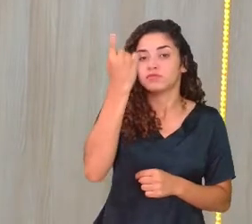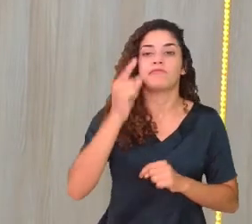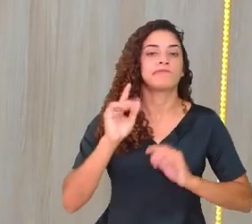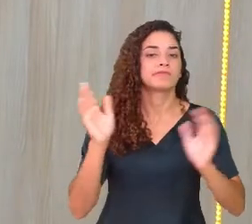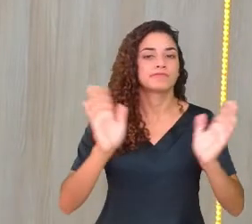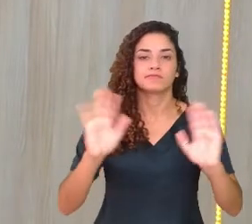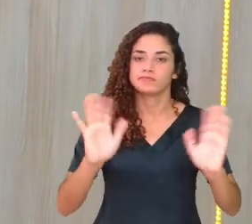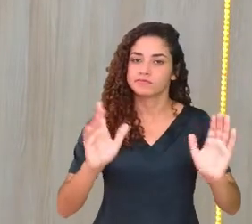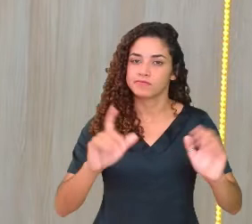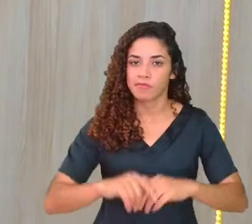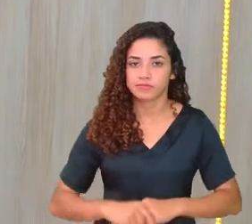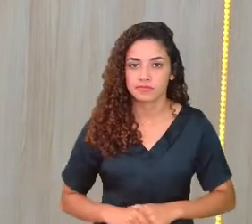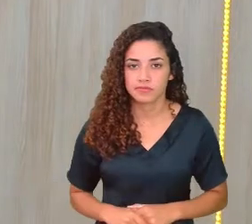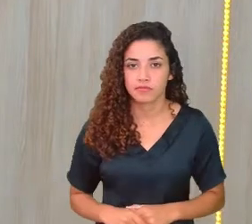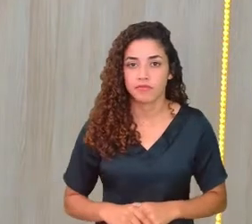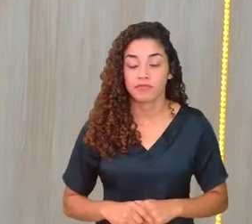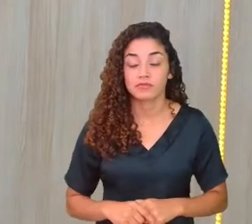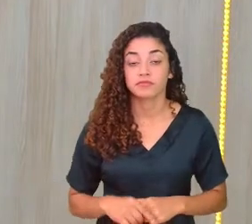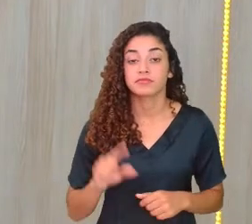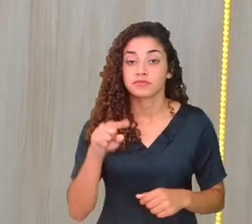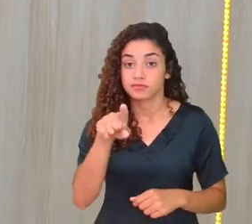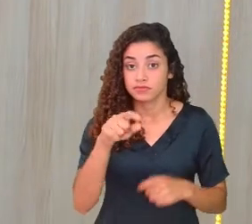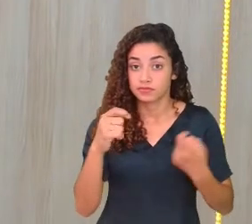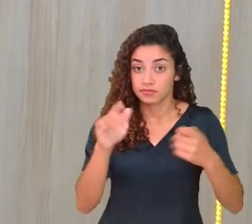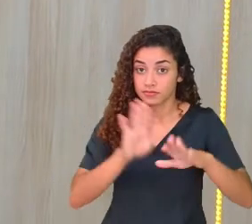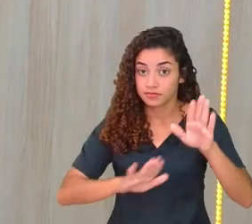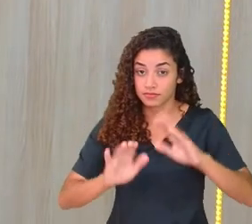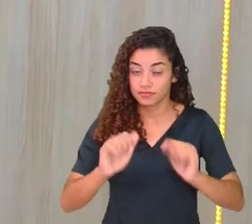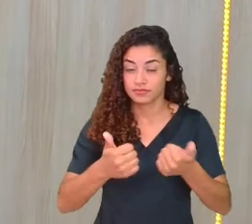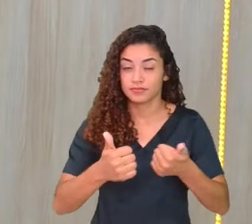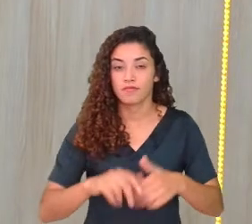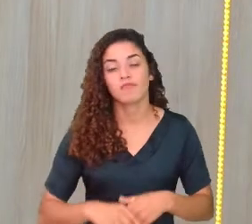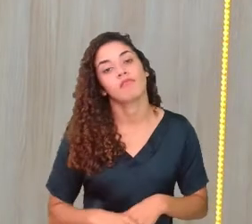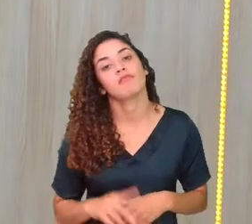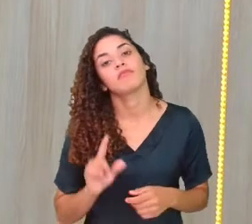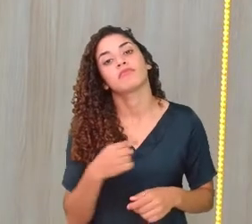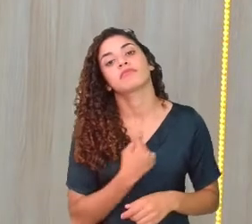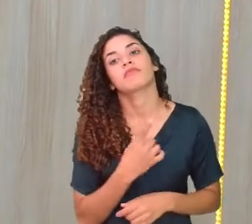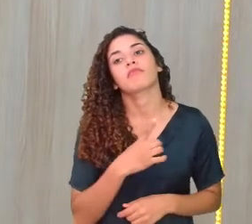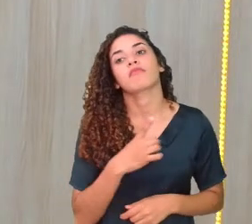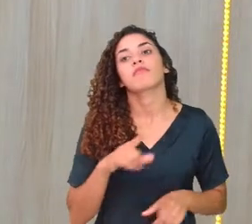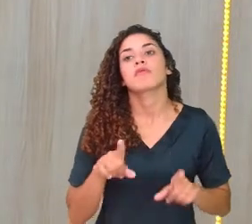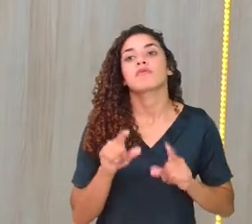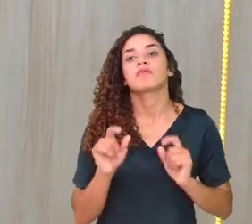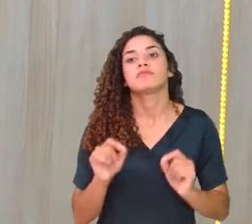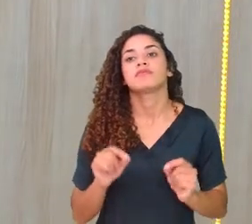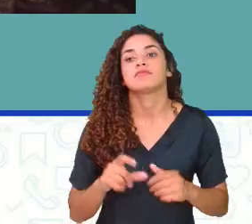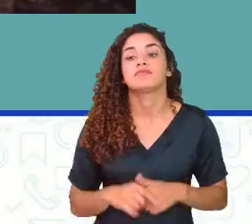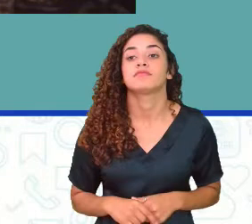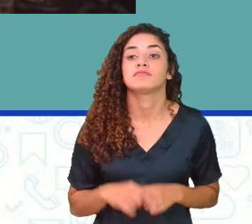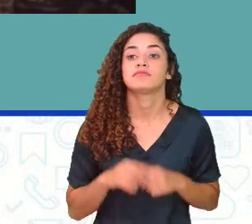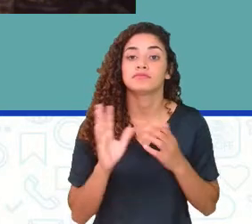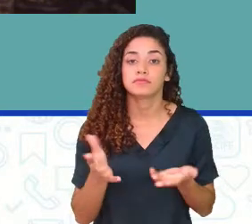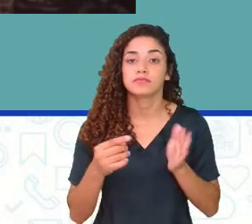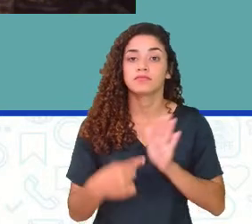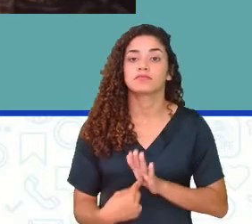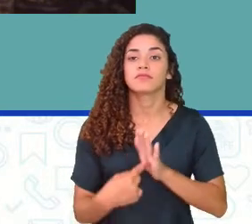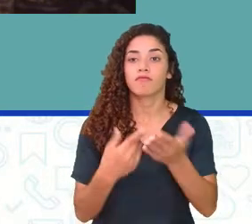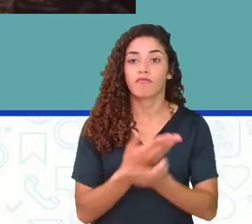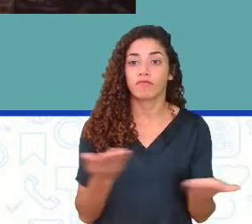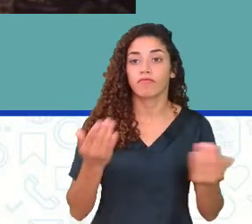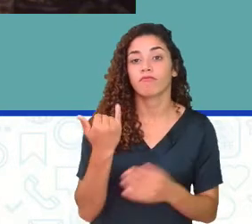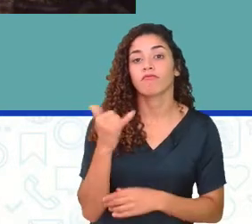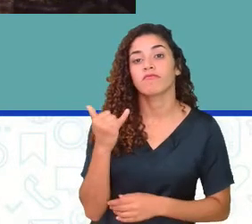cuidado aí para ver essa questão. Nós temos também aqui, que eu trouxe para vocês, o telefone, né?